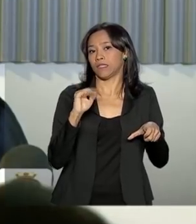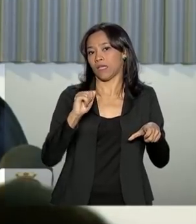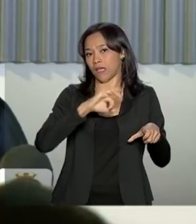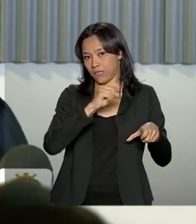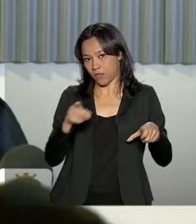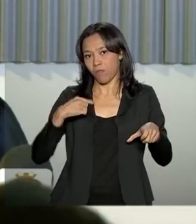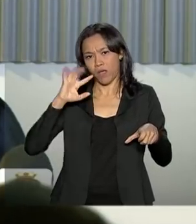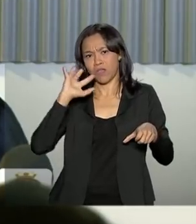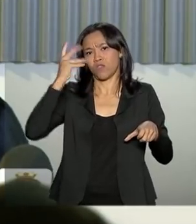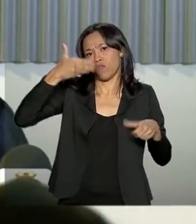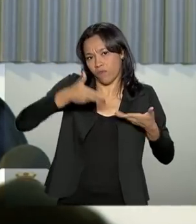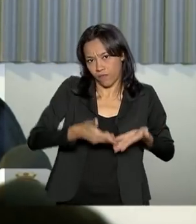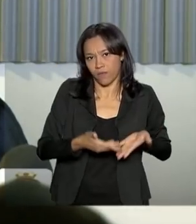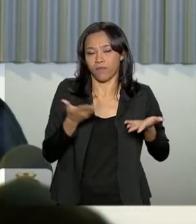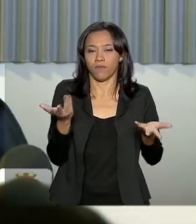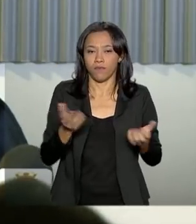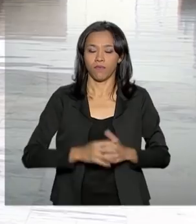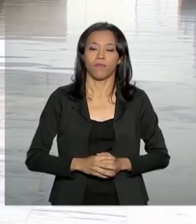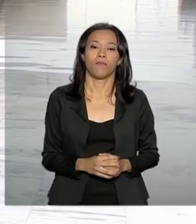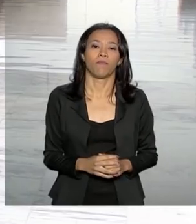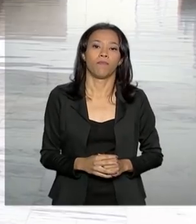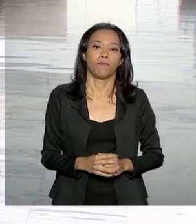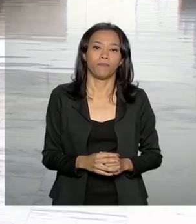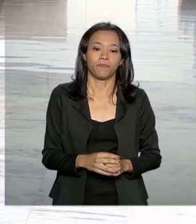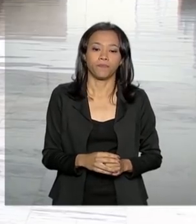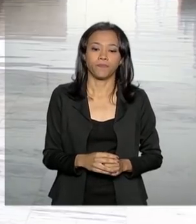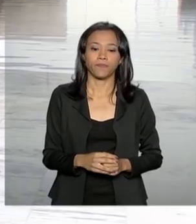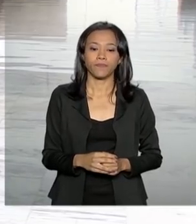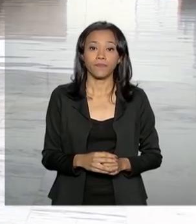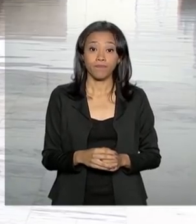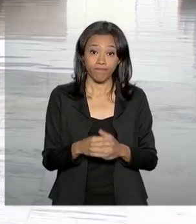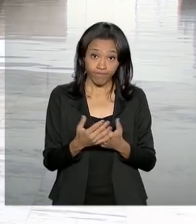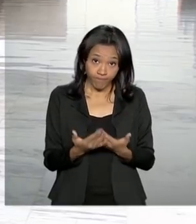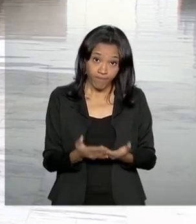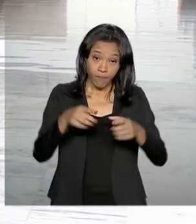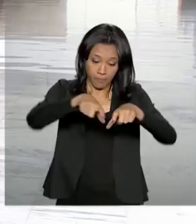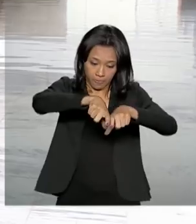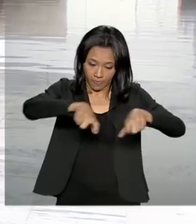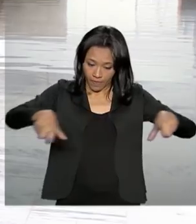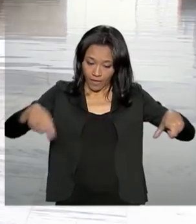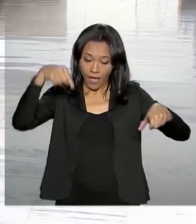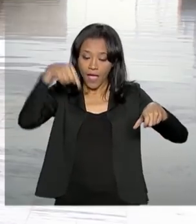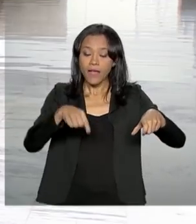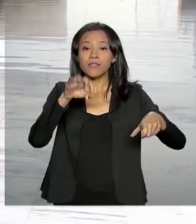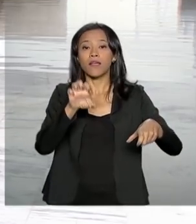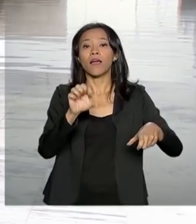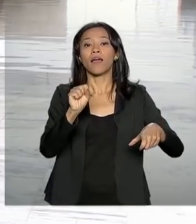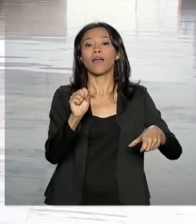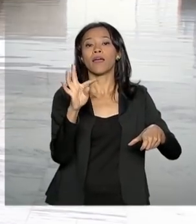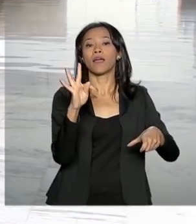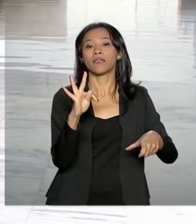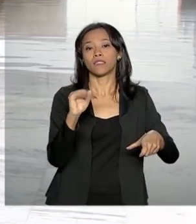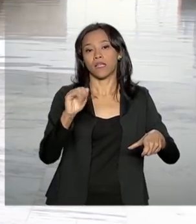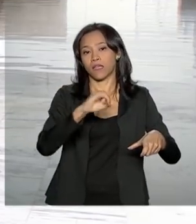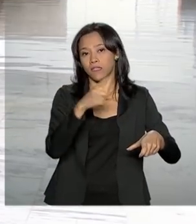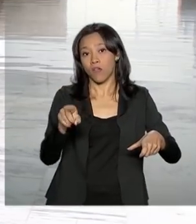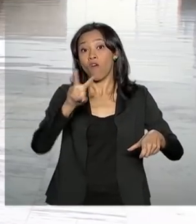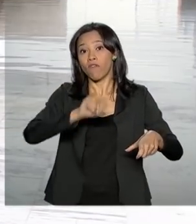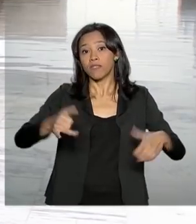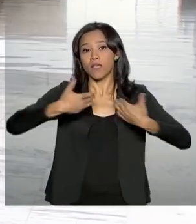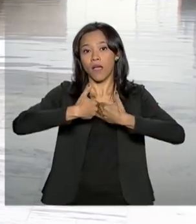mitigar o problema da pessoa, do enfermo. A estação Comandante Ferraz vai ser reinaugurada